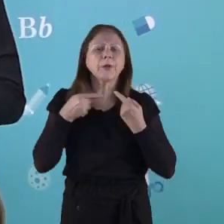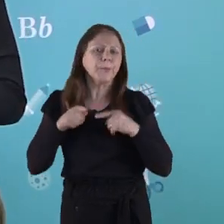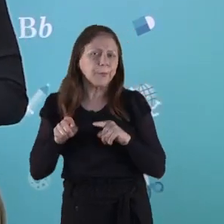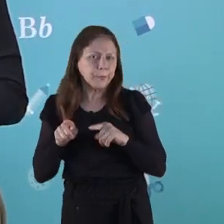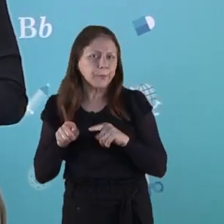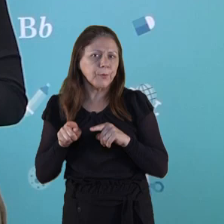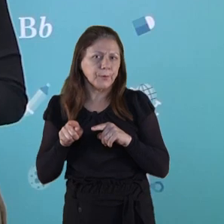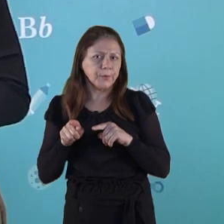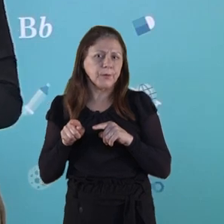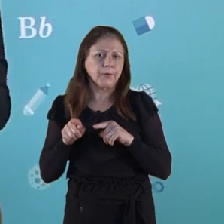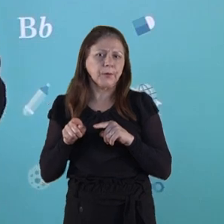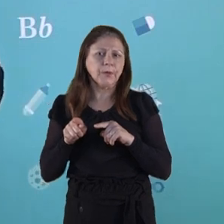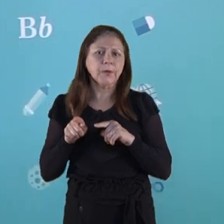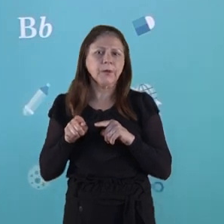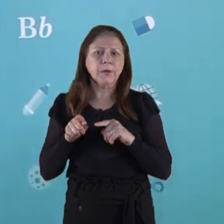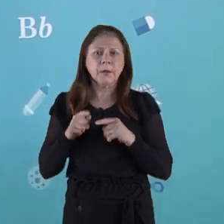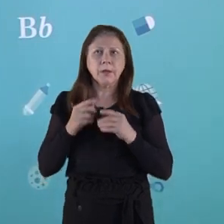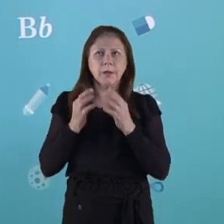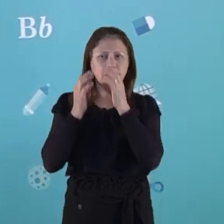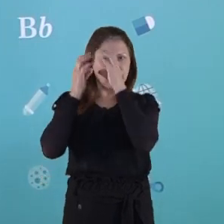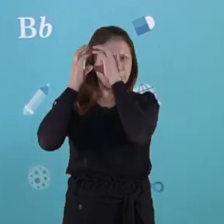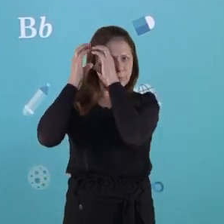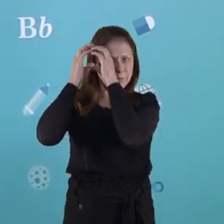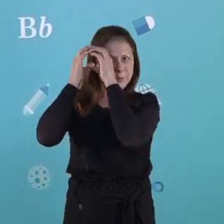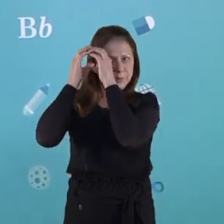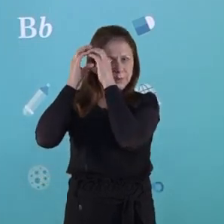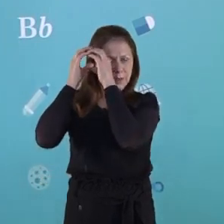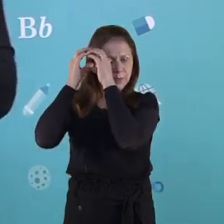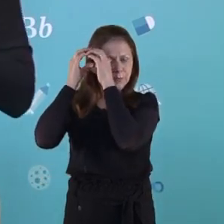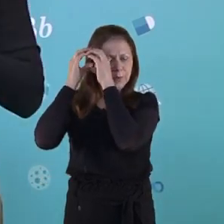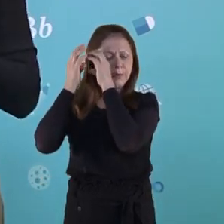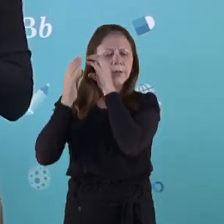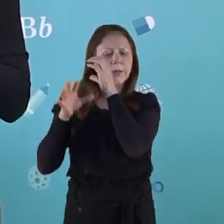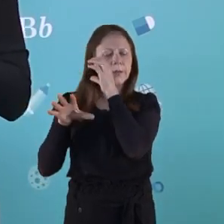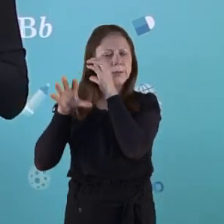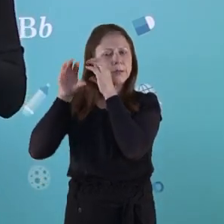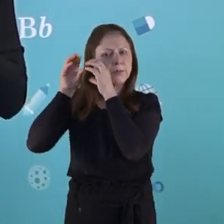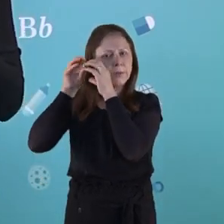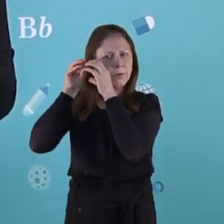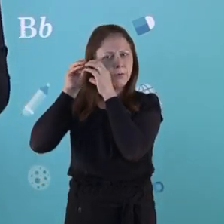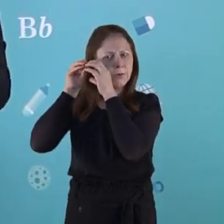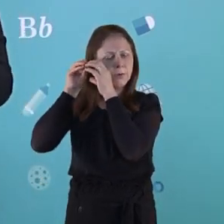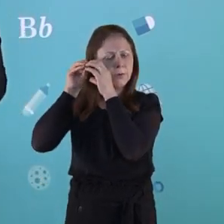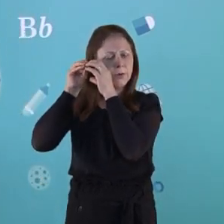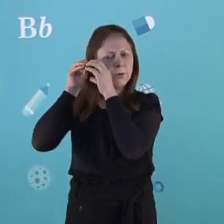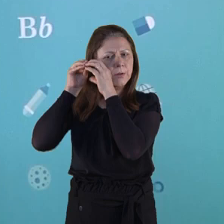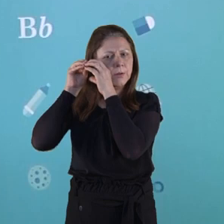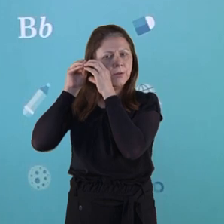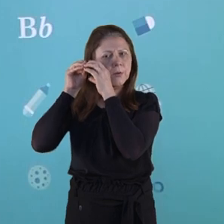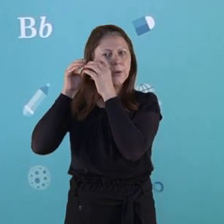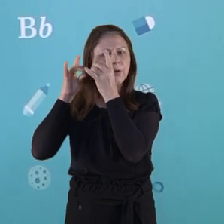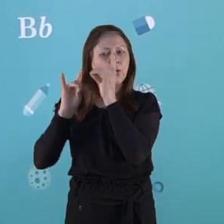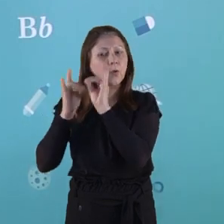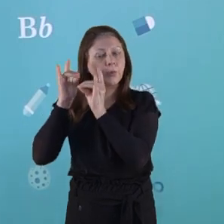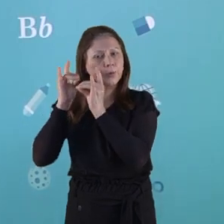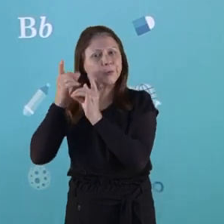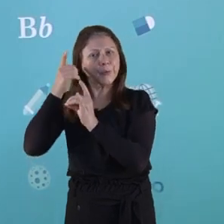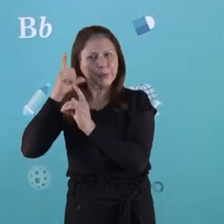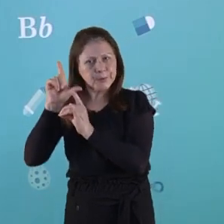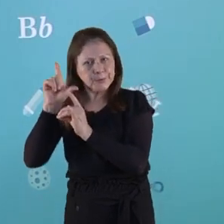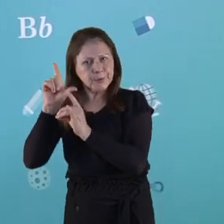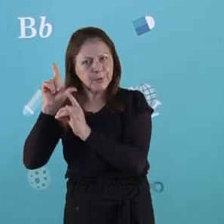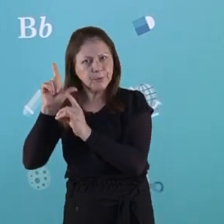a glândula foi estimulada. Entrou em comunicação com o cérebro, que recebeu aquele estímulo, e a partir desse estímulo produziu ou